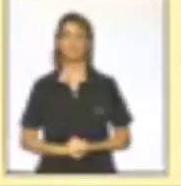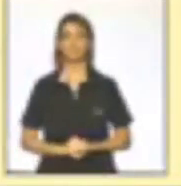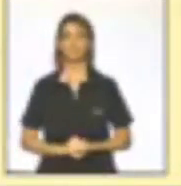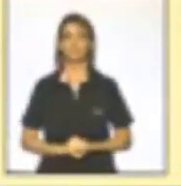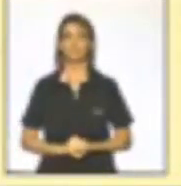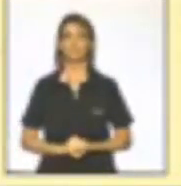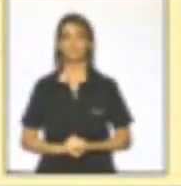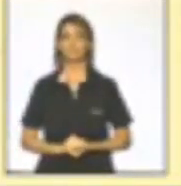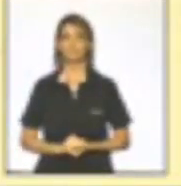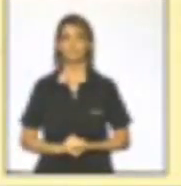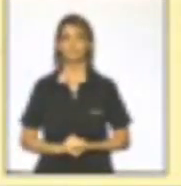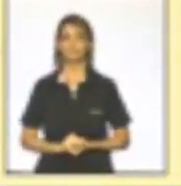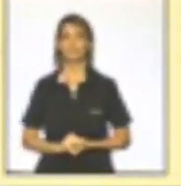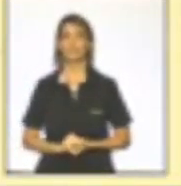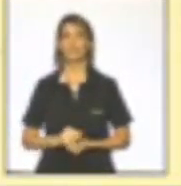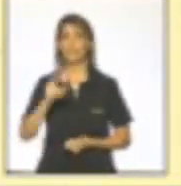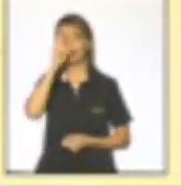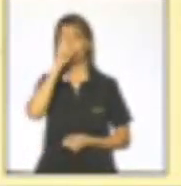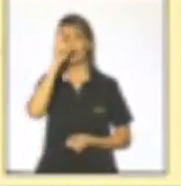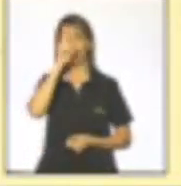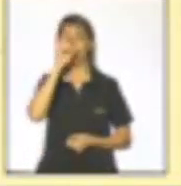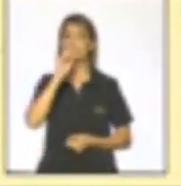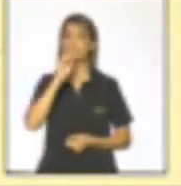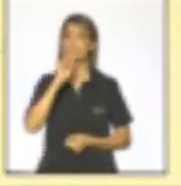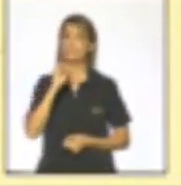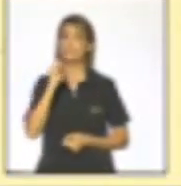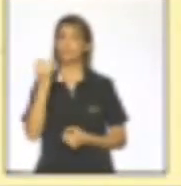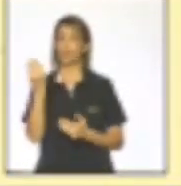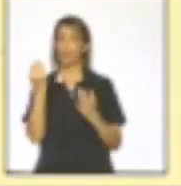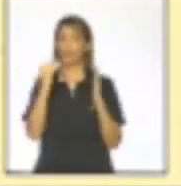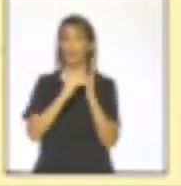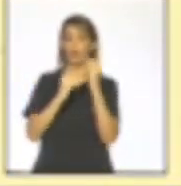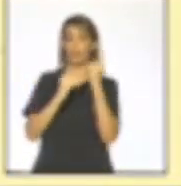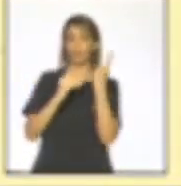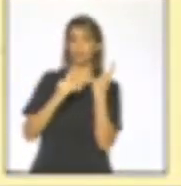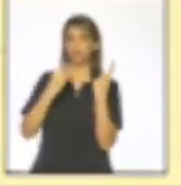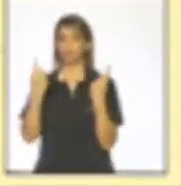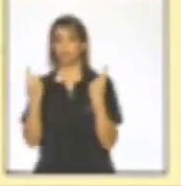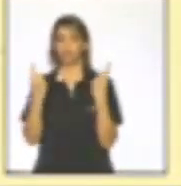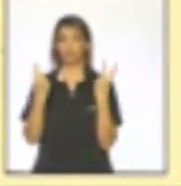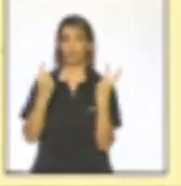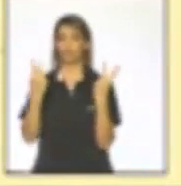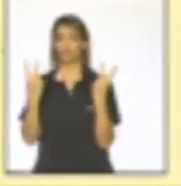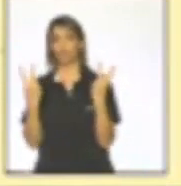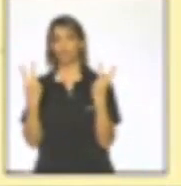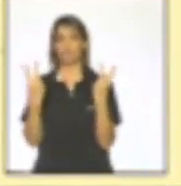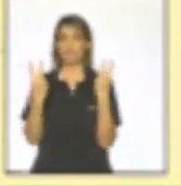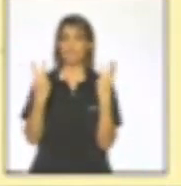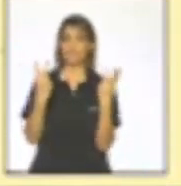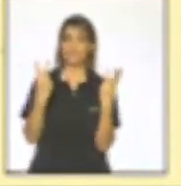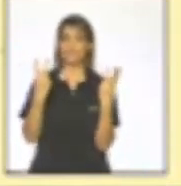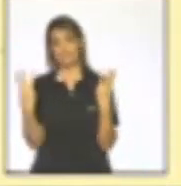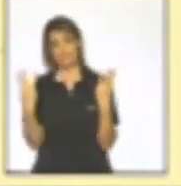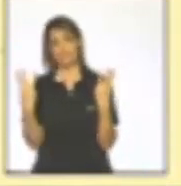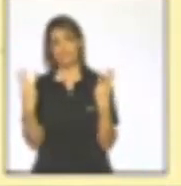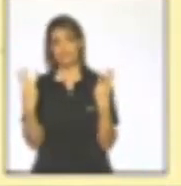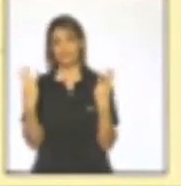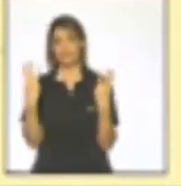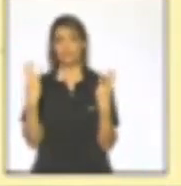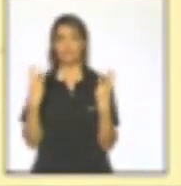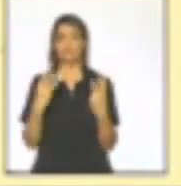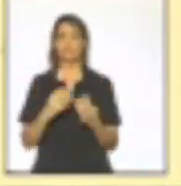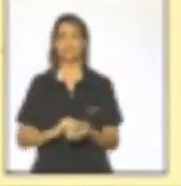Quadradinho, quadradinho. Então, lembra, se eu colocar 1, tem que ser 1. Se for 2, tem que ser o 2. Se for 3, tem que ser o